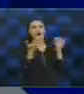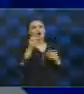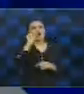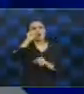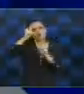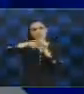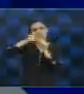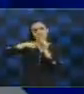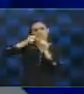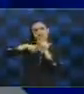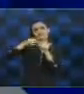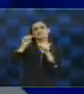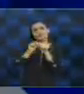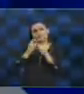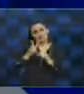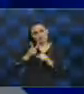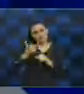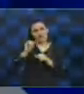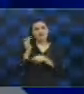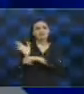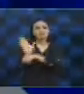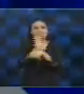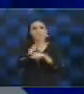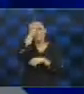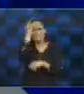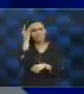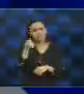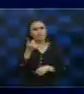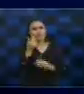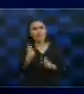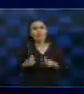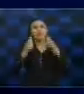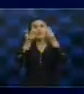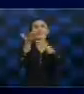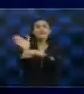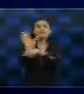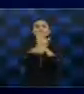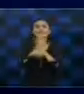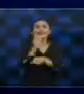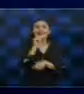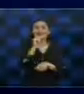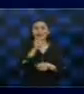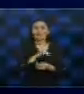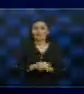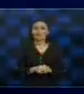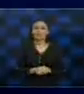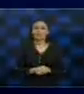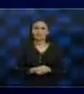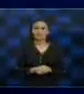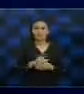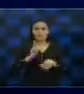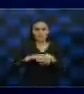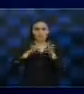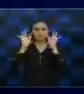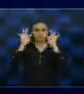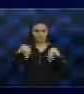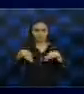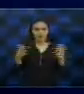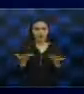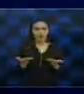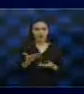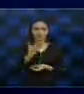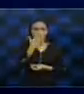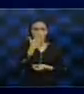8 meses, virou exatamente a possibilidade de se colocar água para 560 mil pessoas. Tempo esgotado. O candidato Arthur Neto tem agora